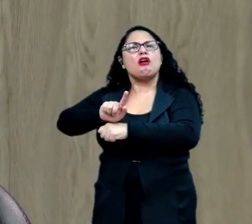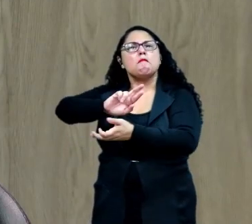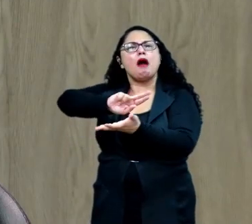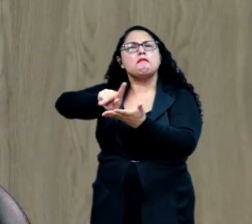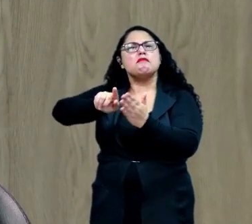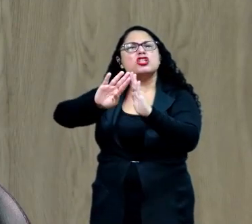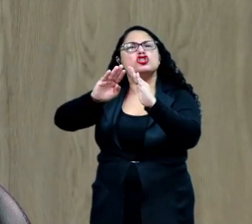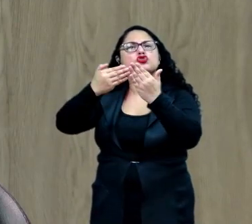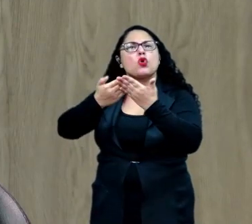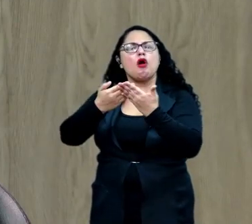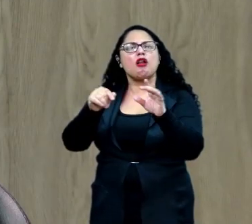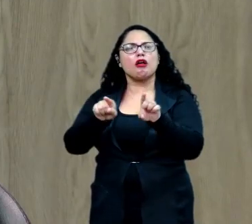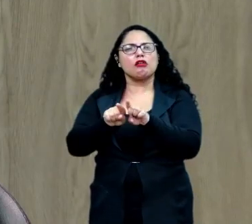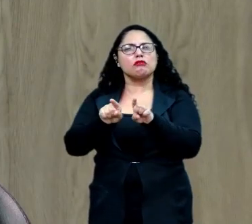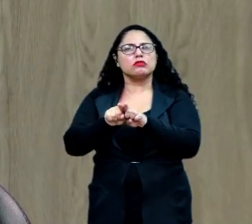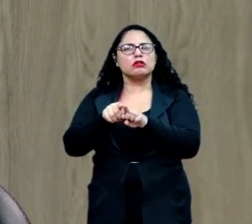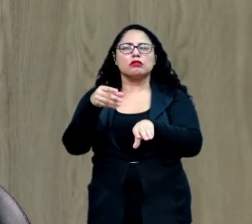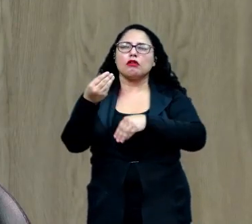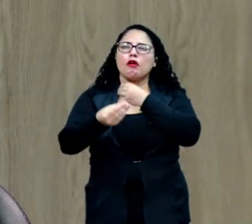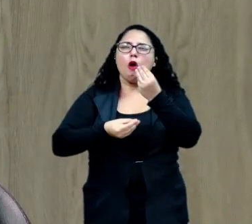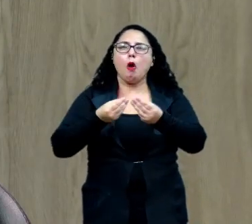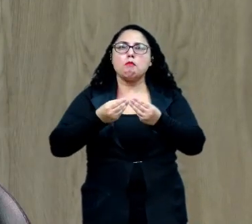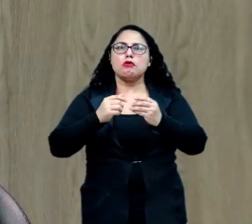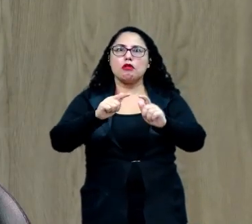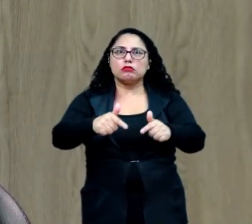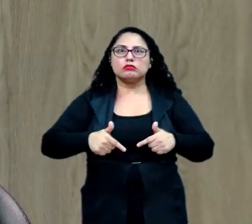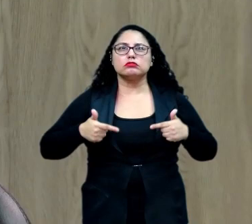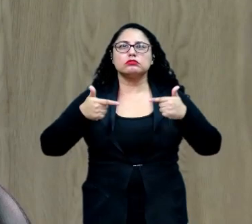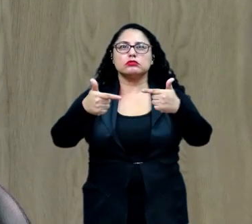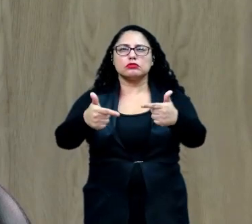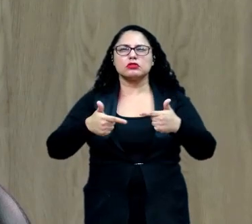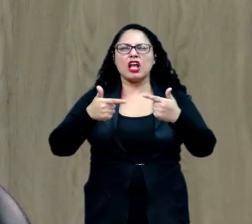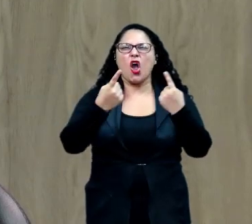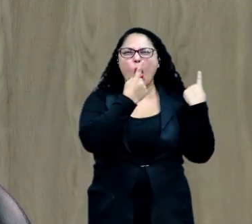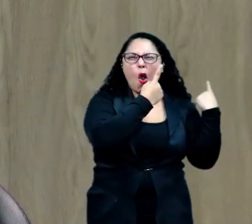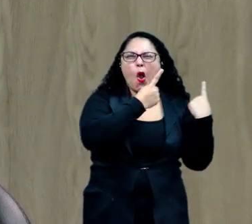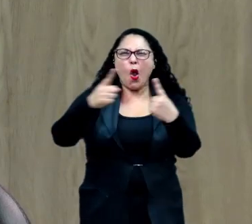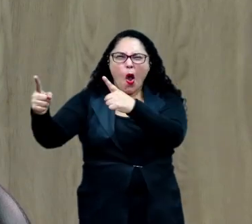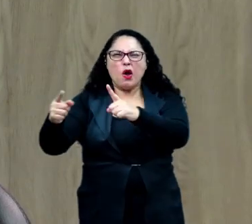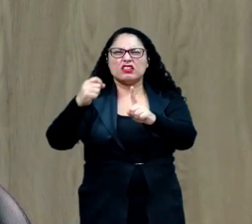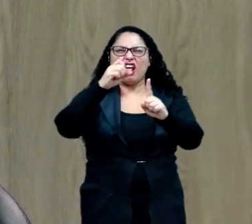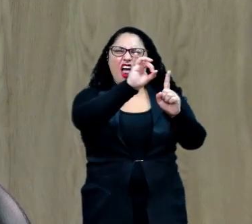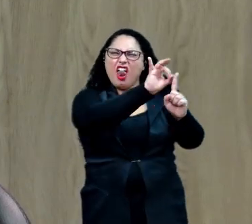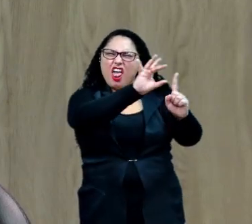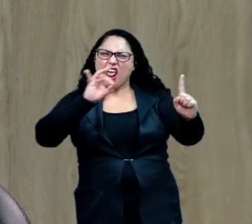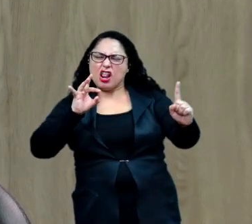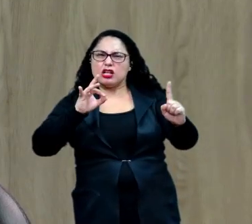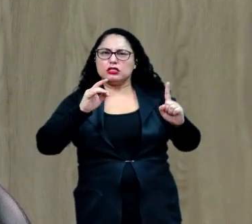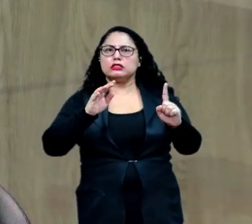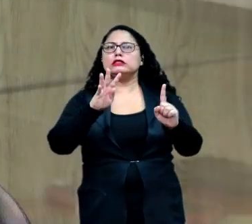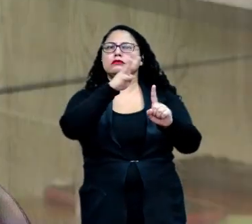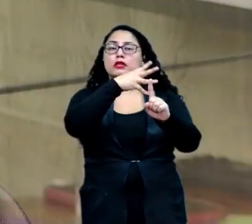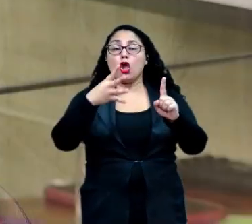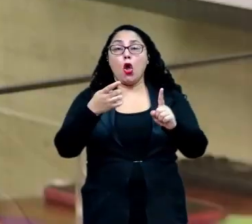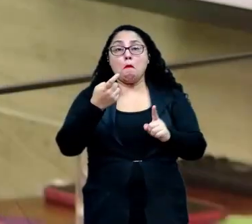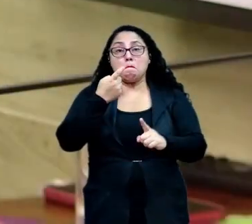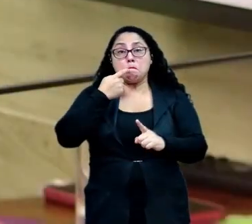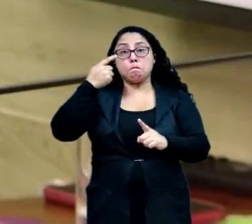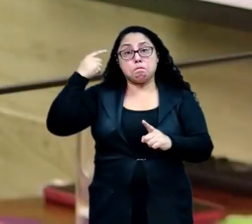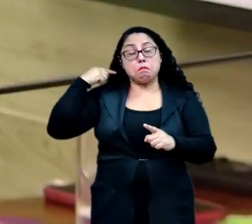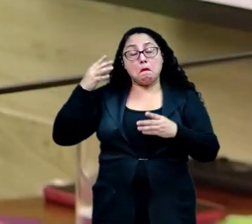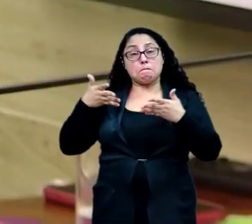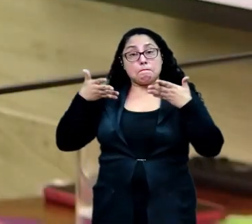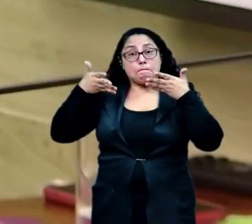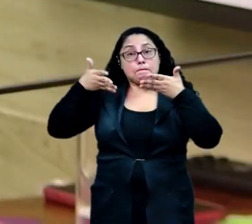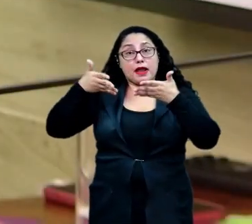das escolas? Como que a gente pode lutar contra a LGBT-fobia na escola? Eu recentemente até participei